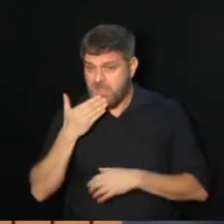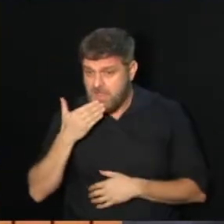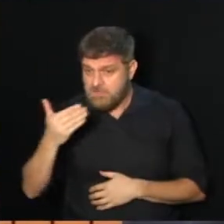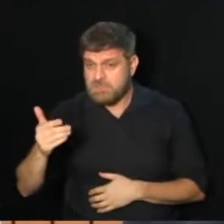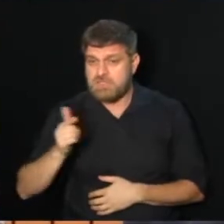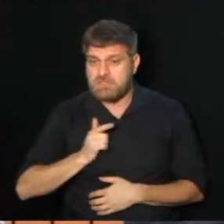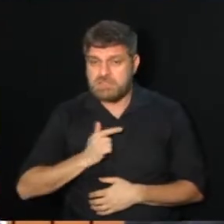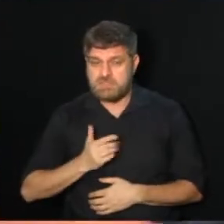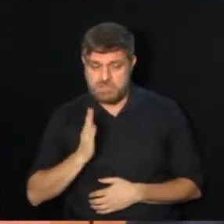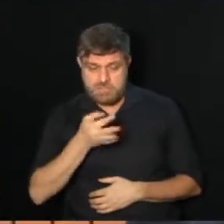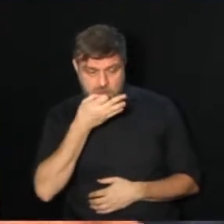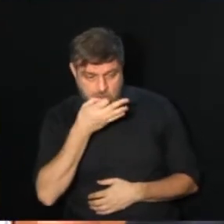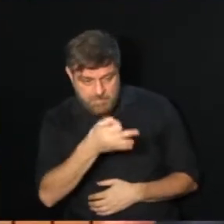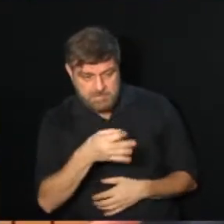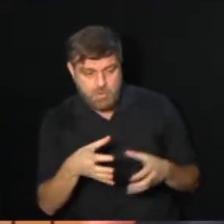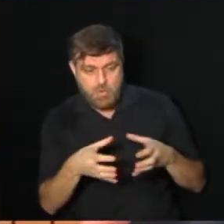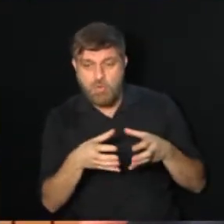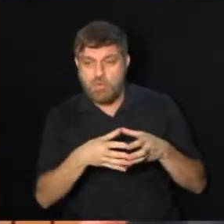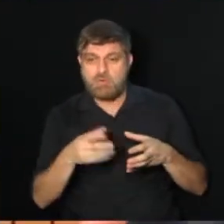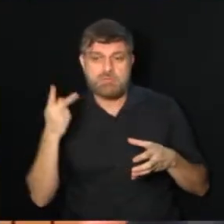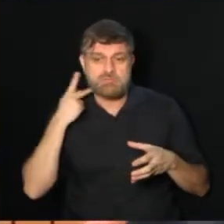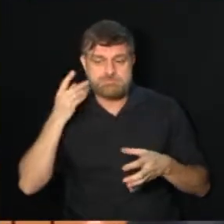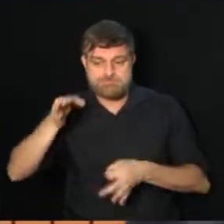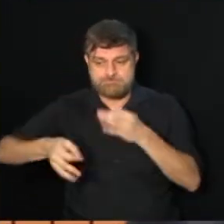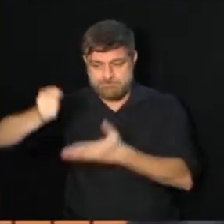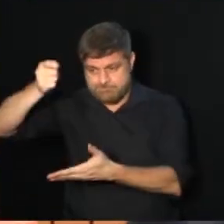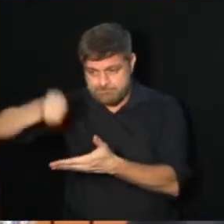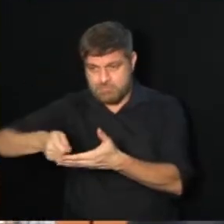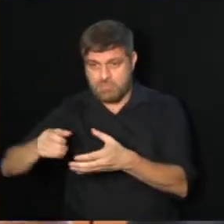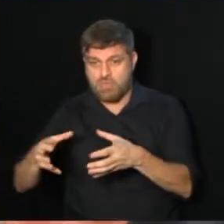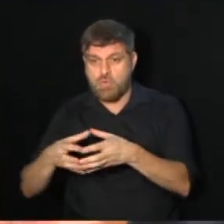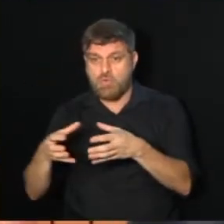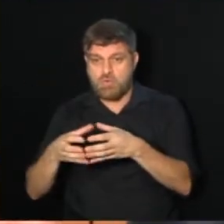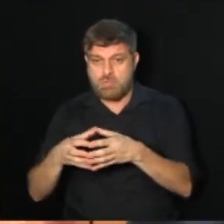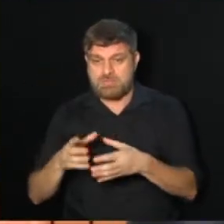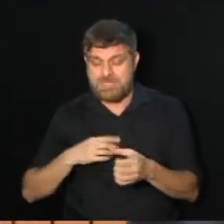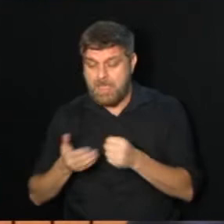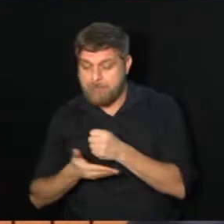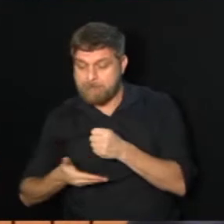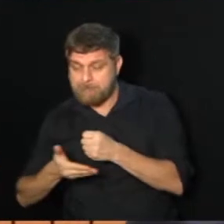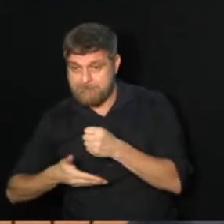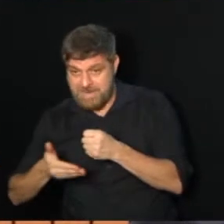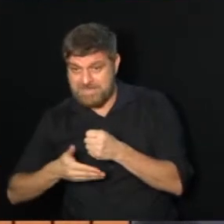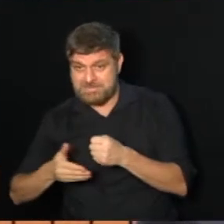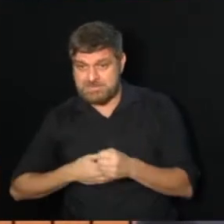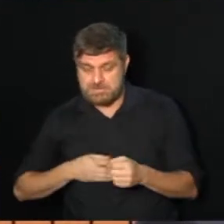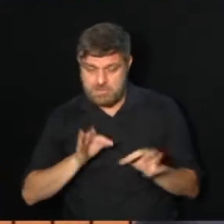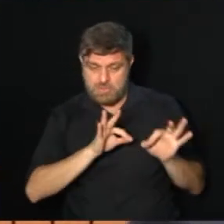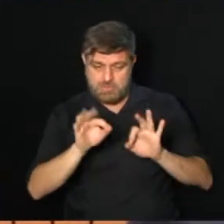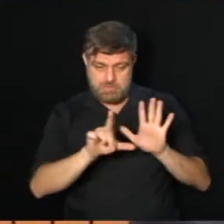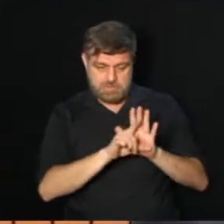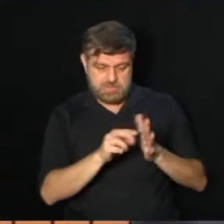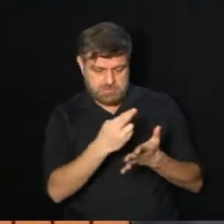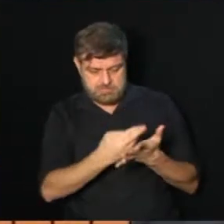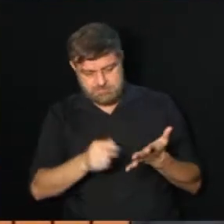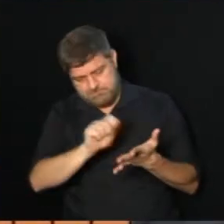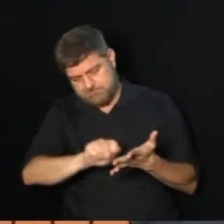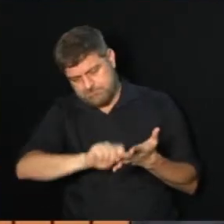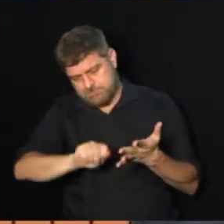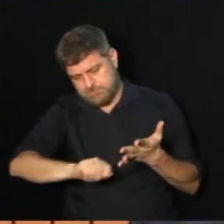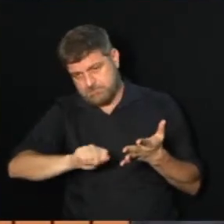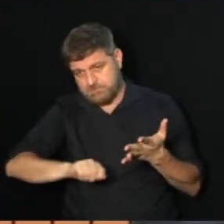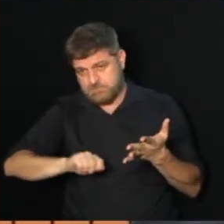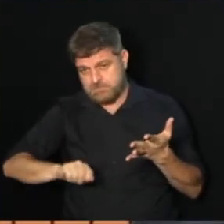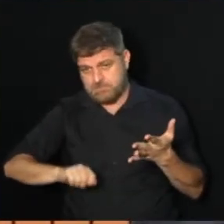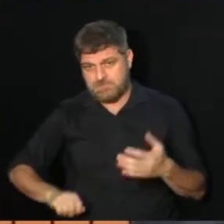um parecer da Procuradoria ou da Coordenadoria de Apoio às Comissões, para dar embasamento jurídico, realmente, ao relator da